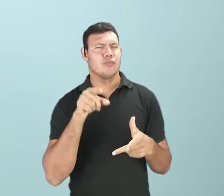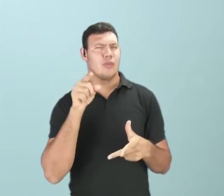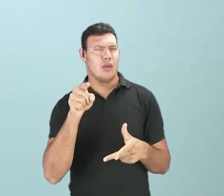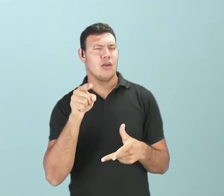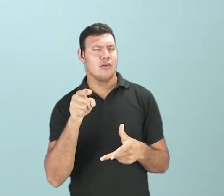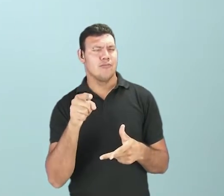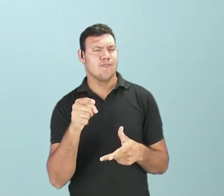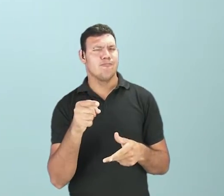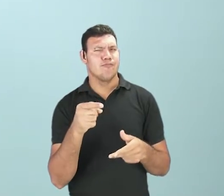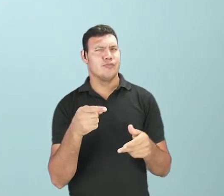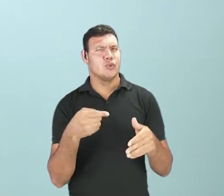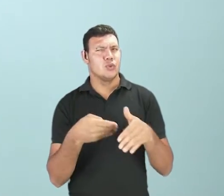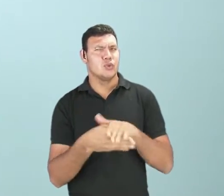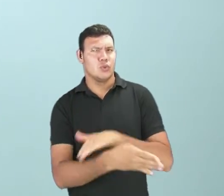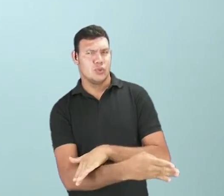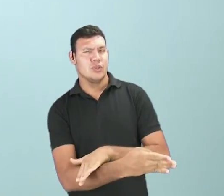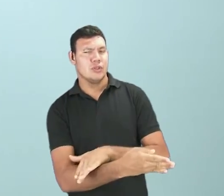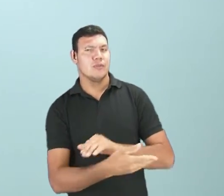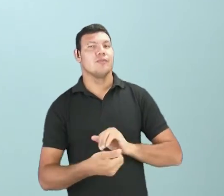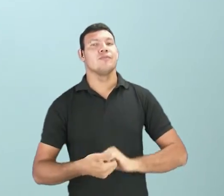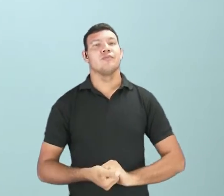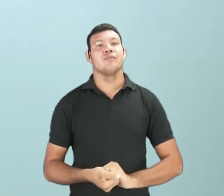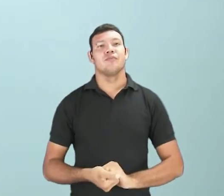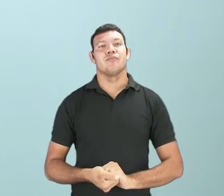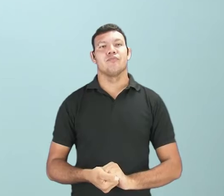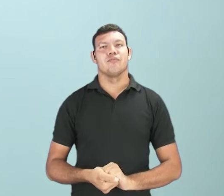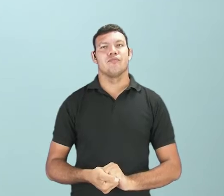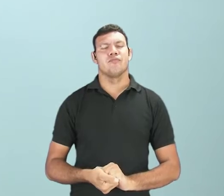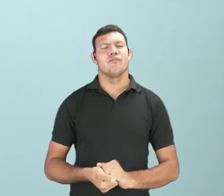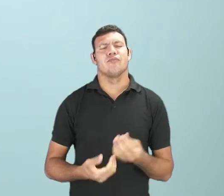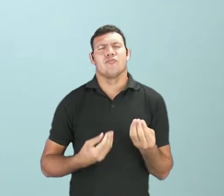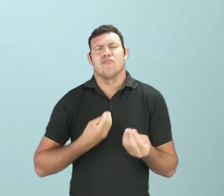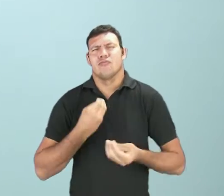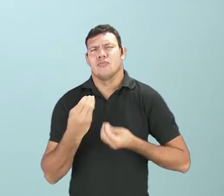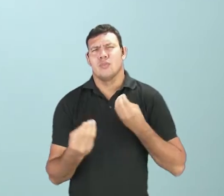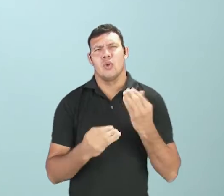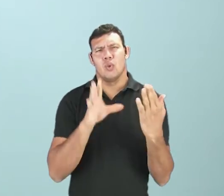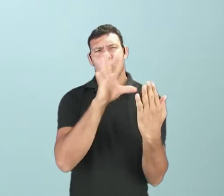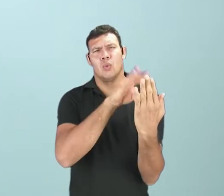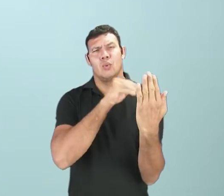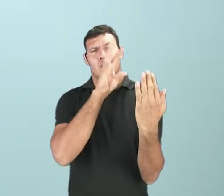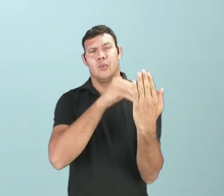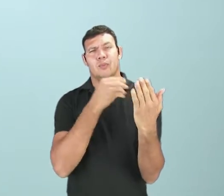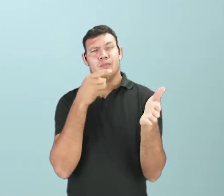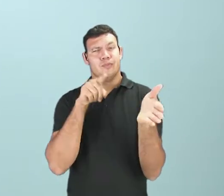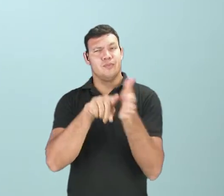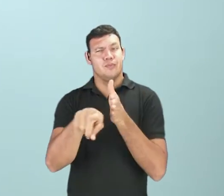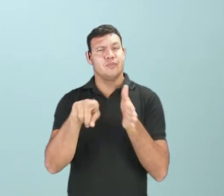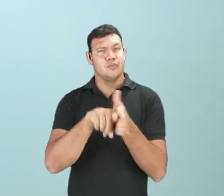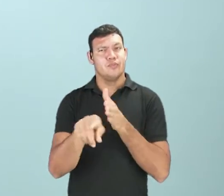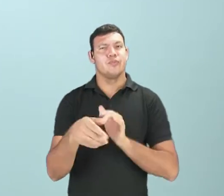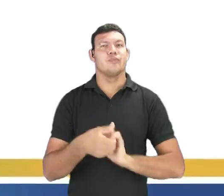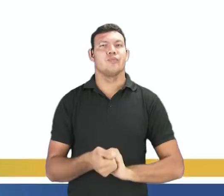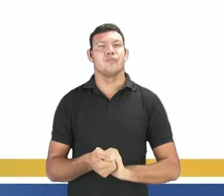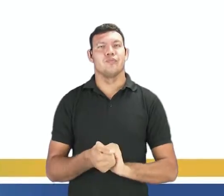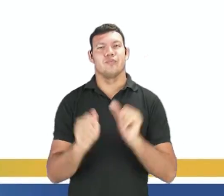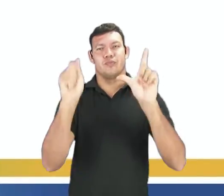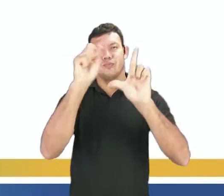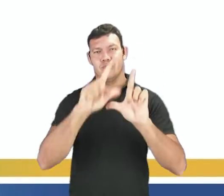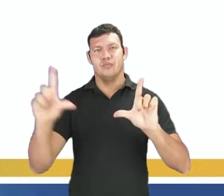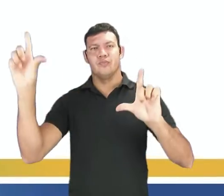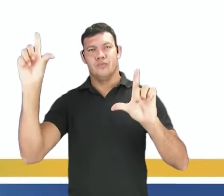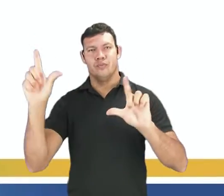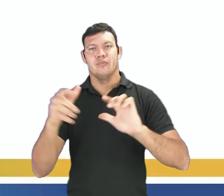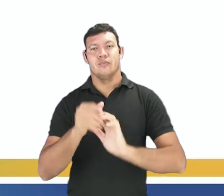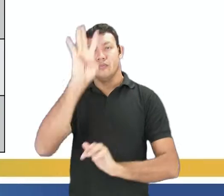consigam se acostumar um pouquinho melhor e já ver como é que fica o modelo das perguntas. Tudo bem? Então vamos aqui na tela, nós vamos ver